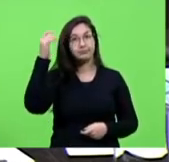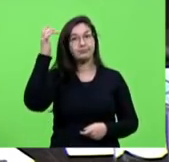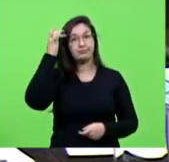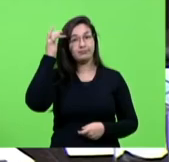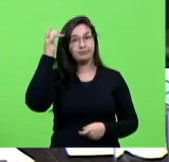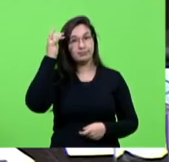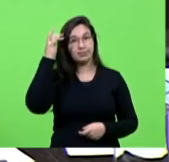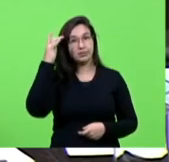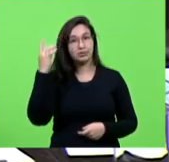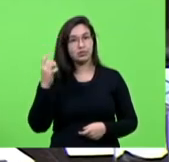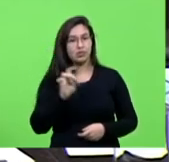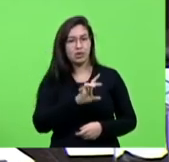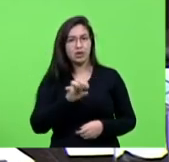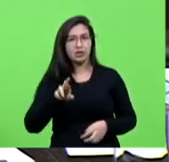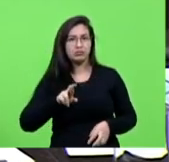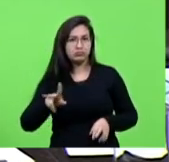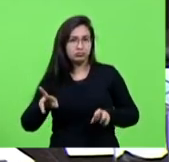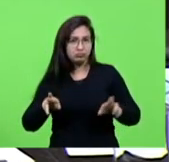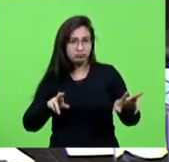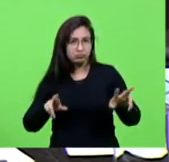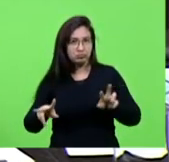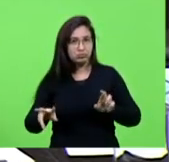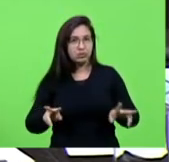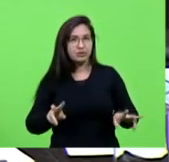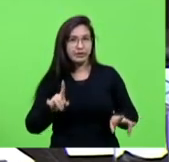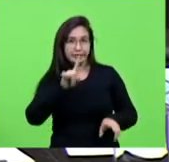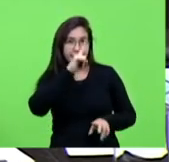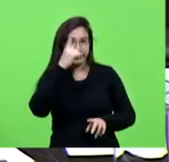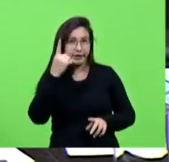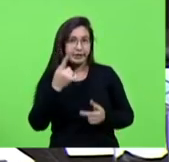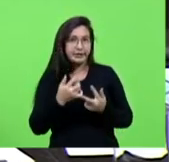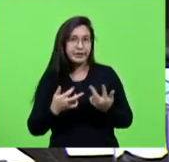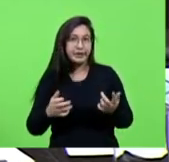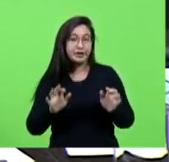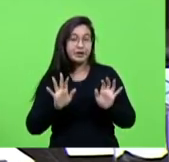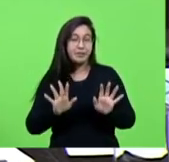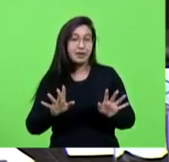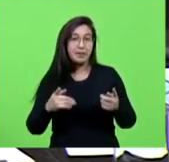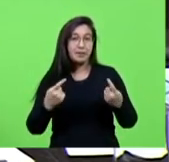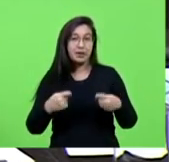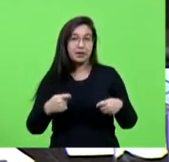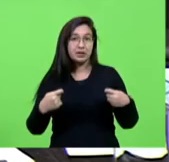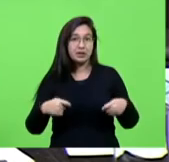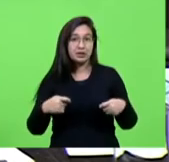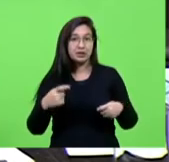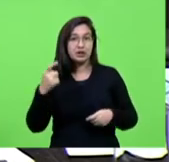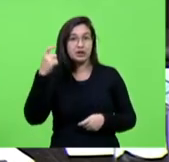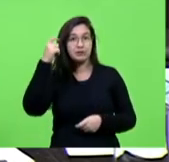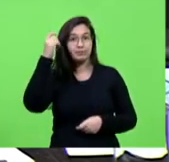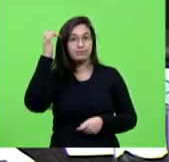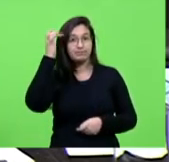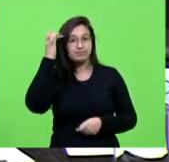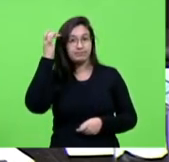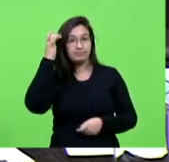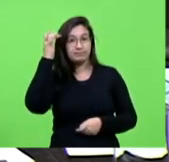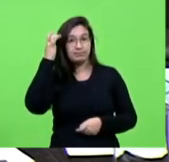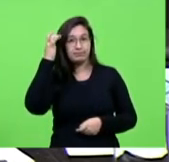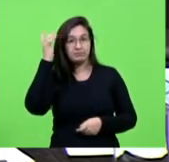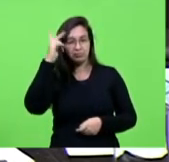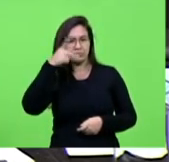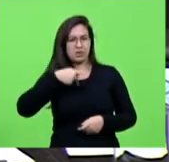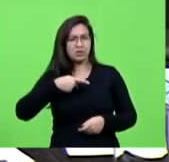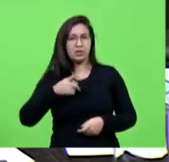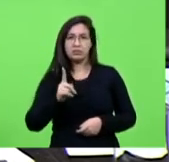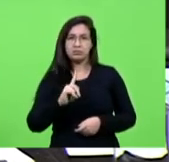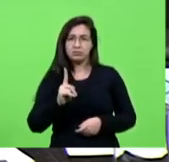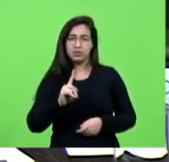ideias, mas você tem que ter maturidade para que não leve isso para o lado pessoal. Eu nunca levei, apesar de eu